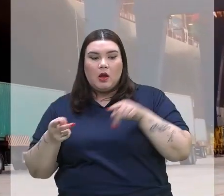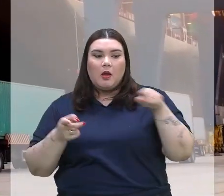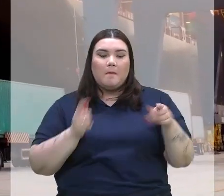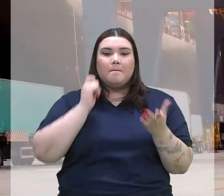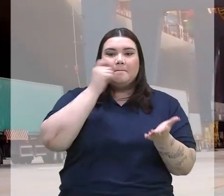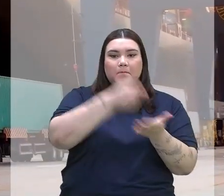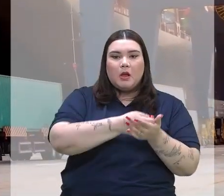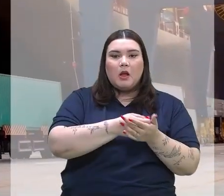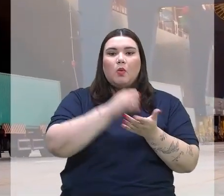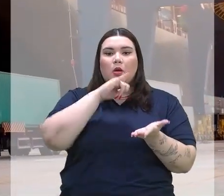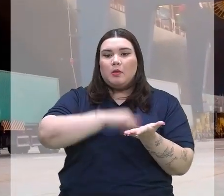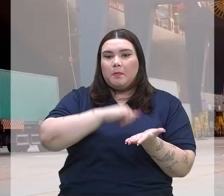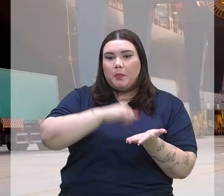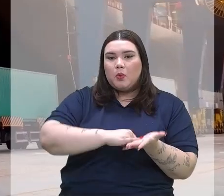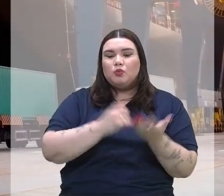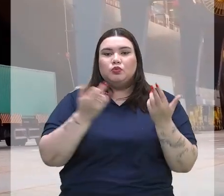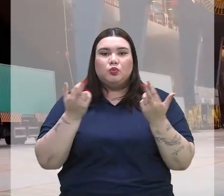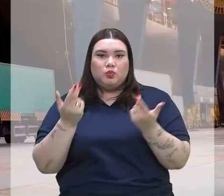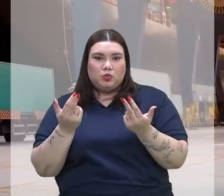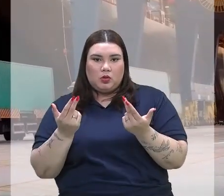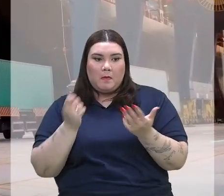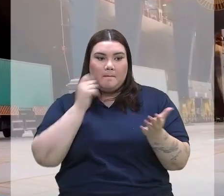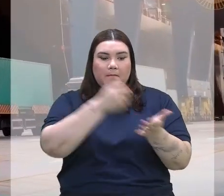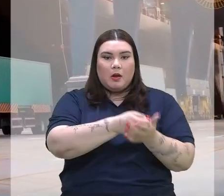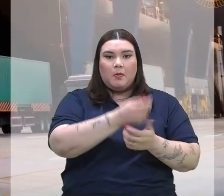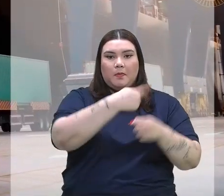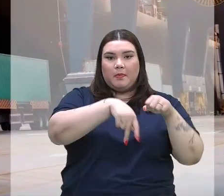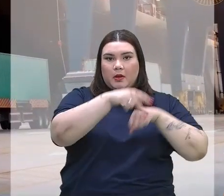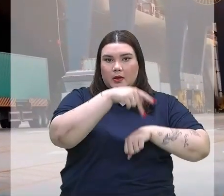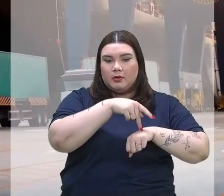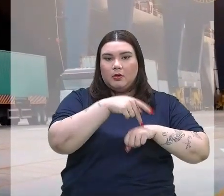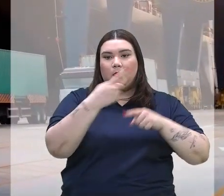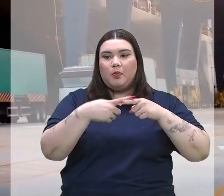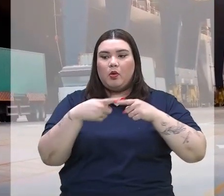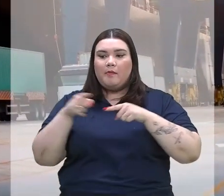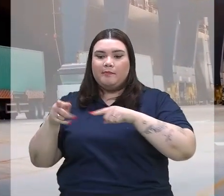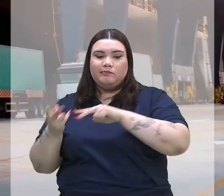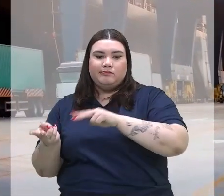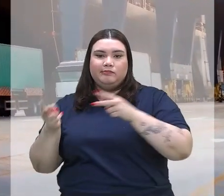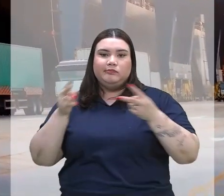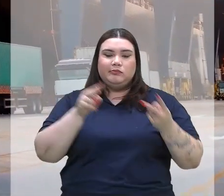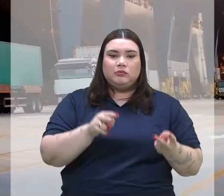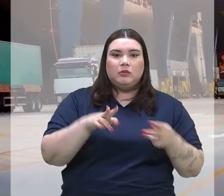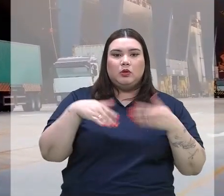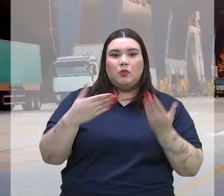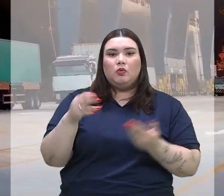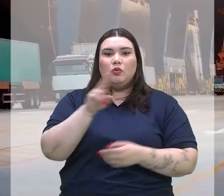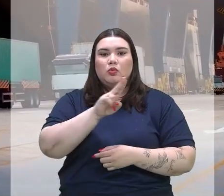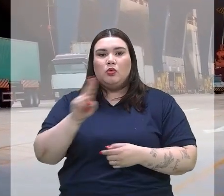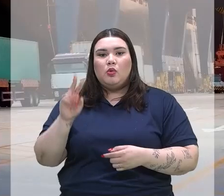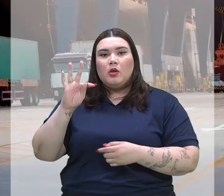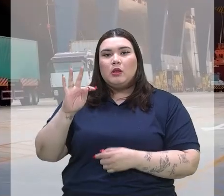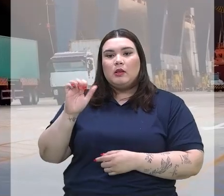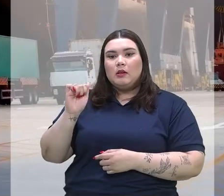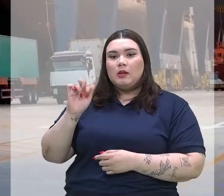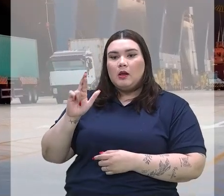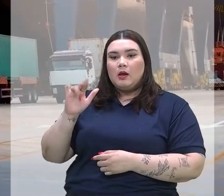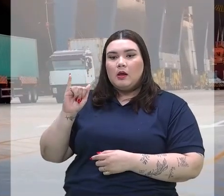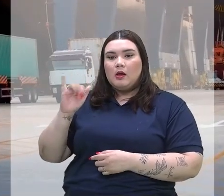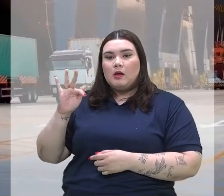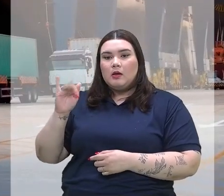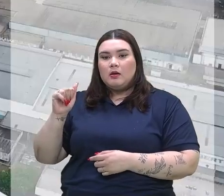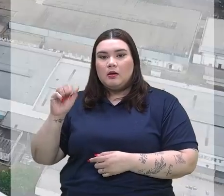exterior tem que pagar ao seu país uma taxa de importação. Essas taxas são chamadas de tarifas